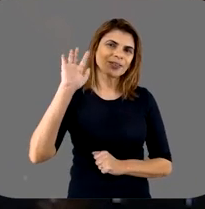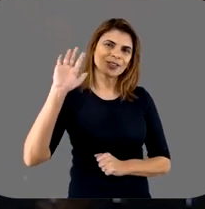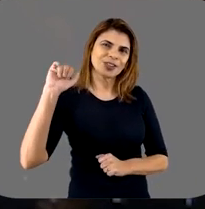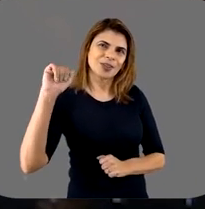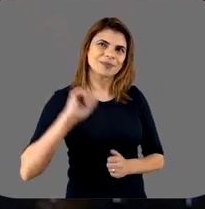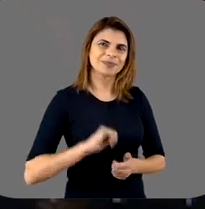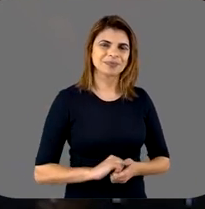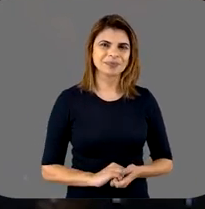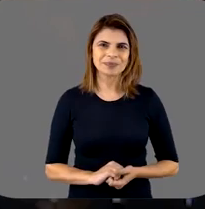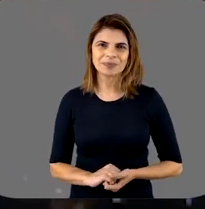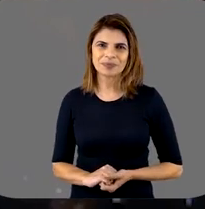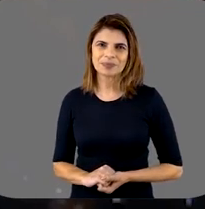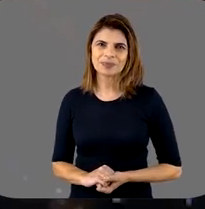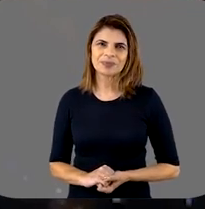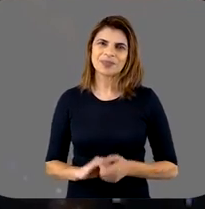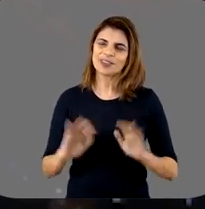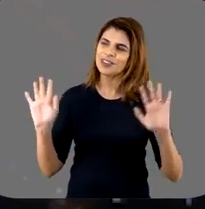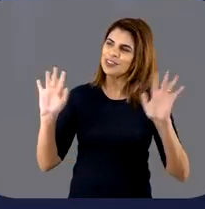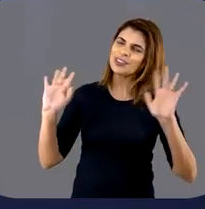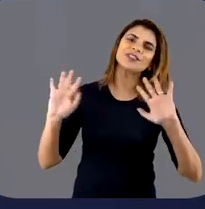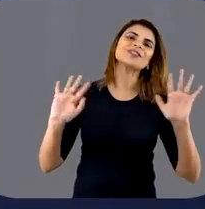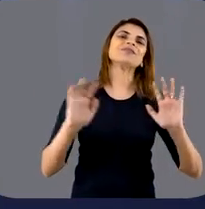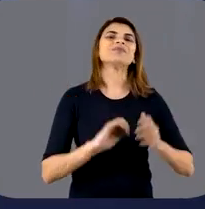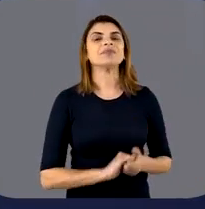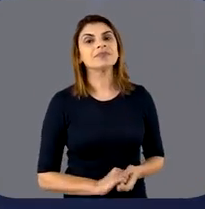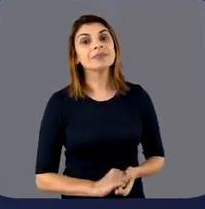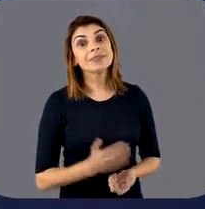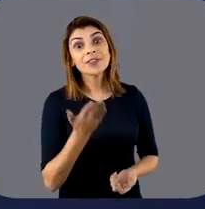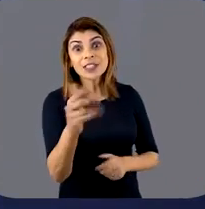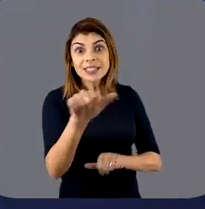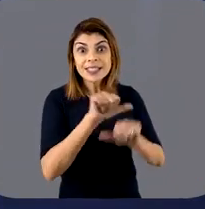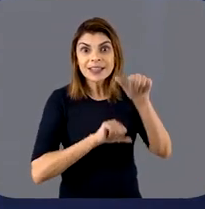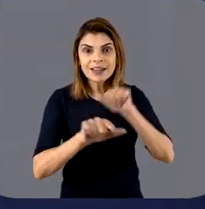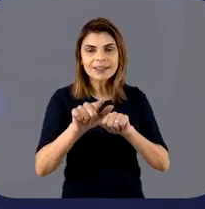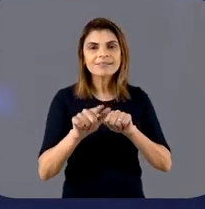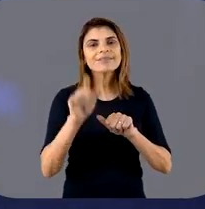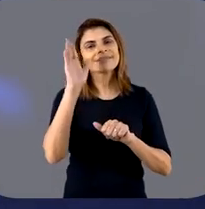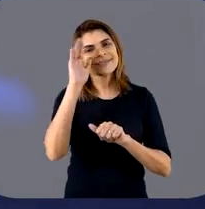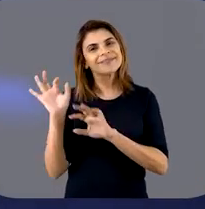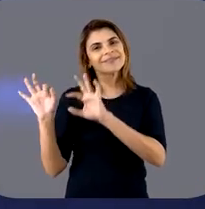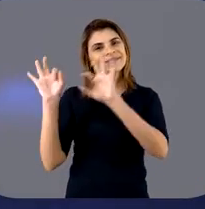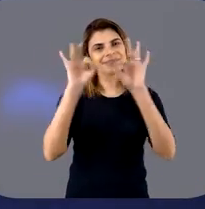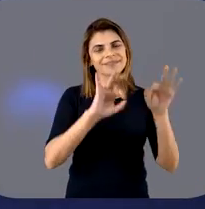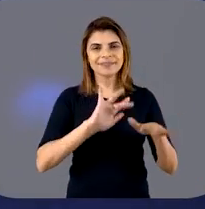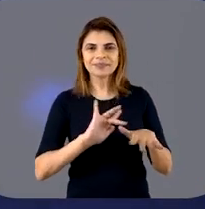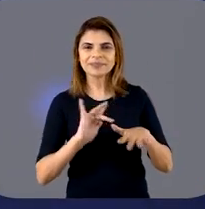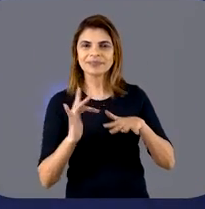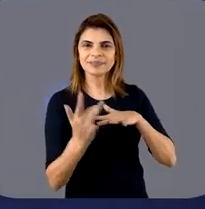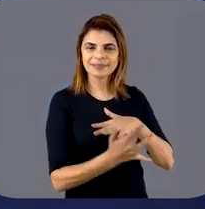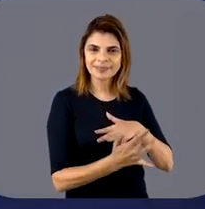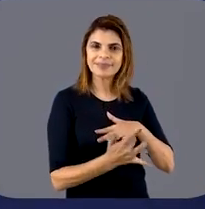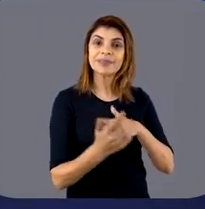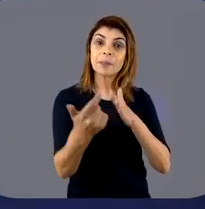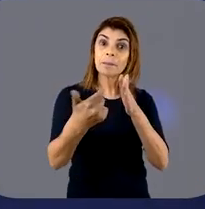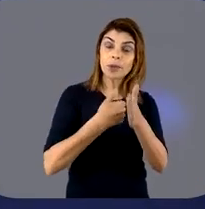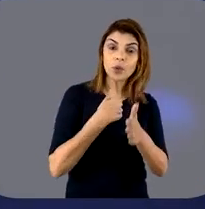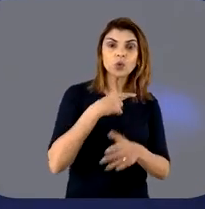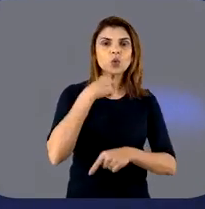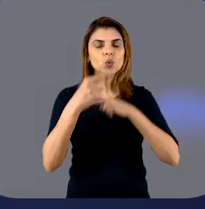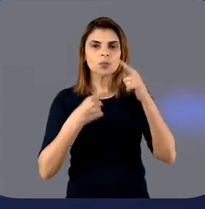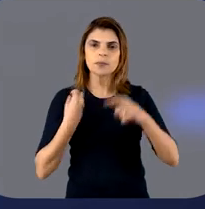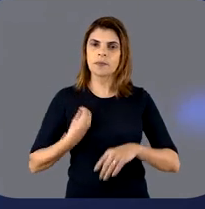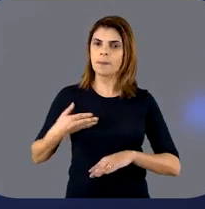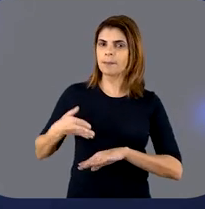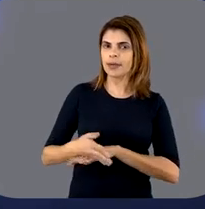tchau. Tchau, tchau. Até a próxima. E você fique com a gente, acompanhe nossas redes sociais, mande sua pergunta,